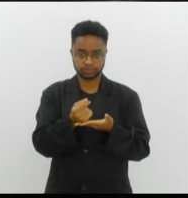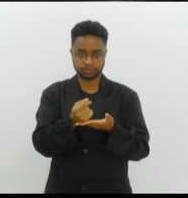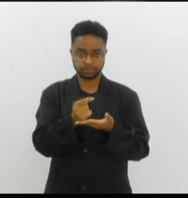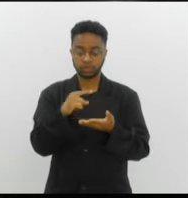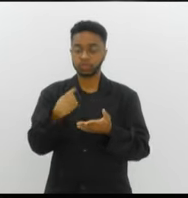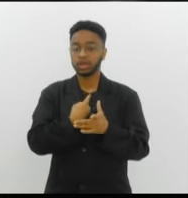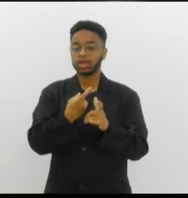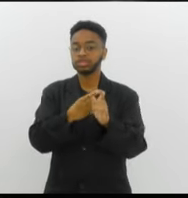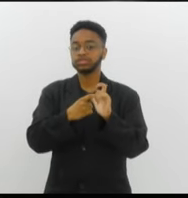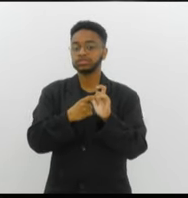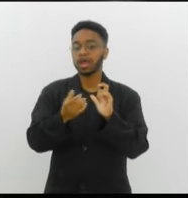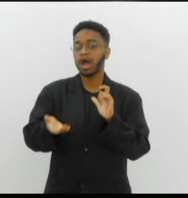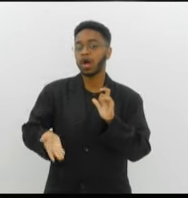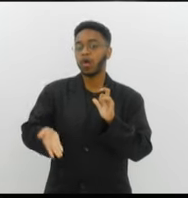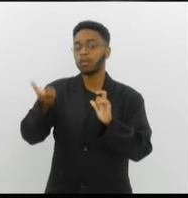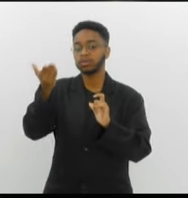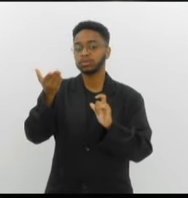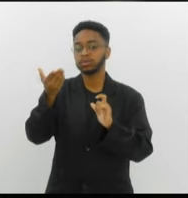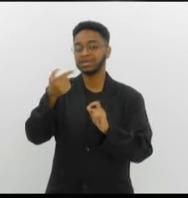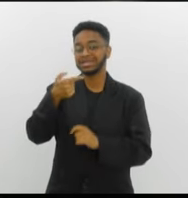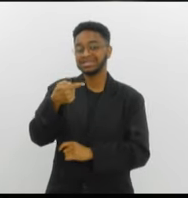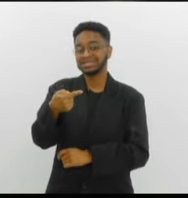nossa dívida cresceu